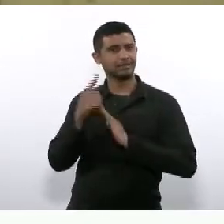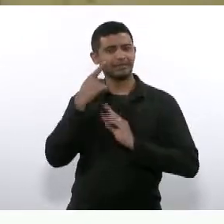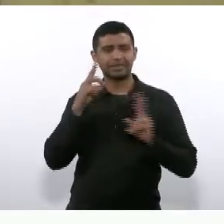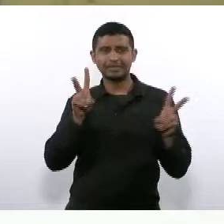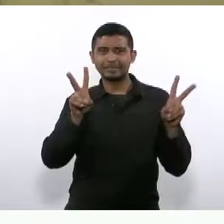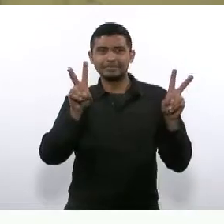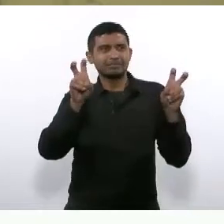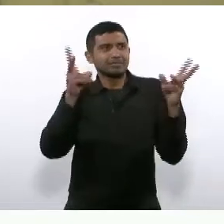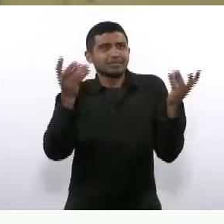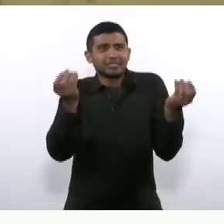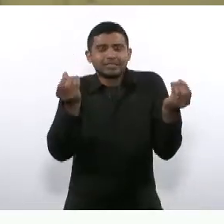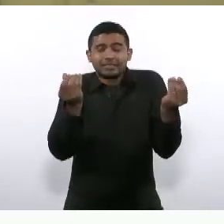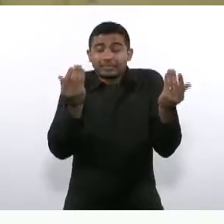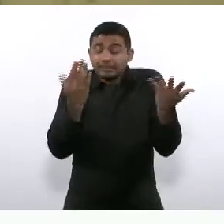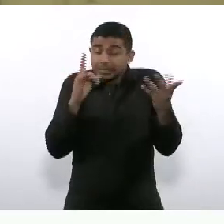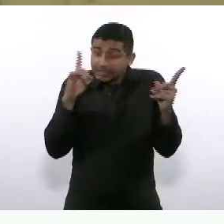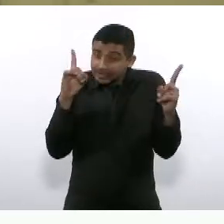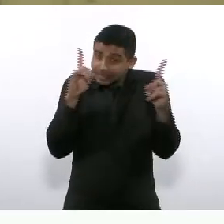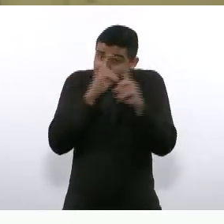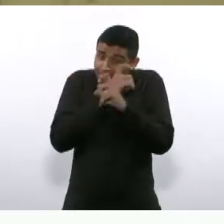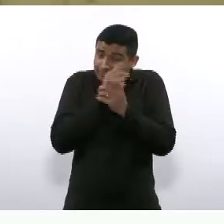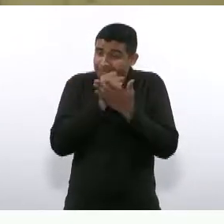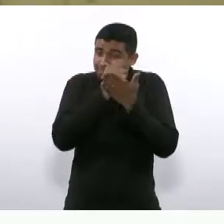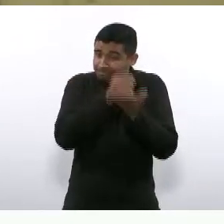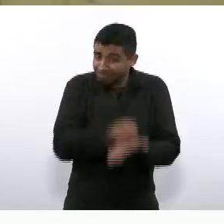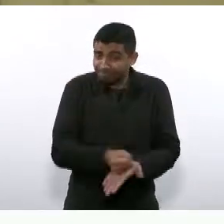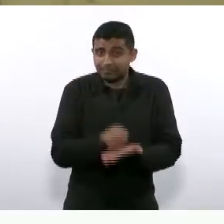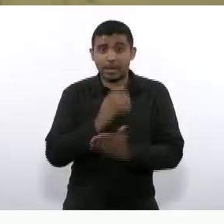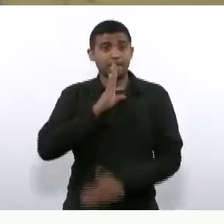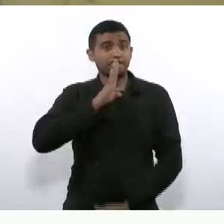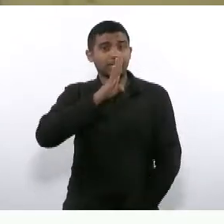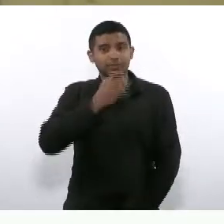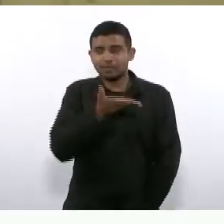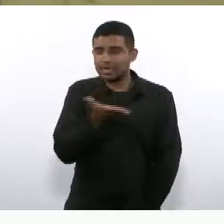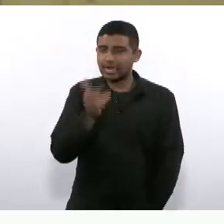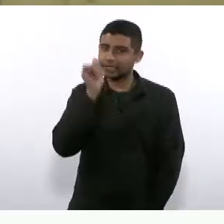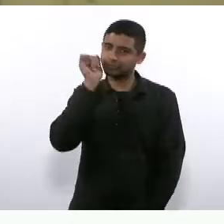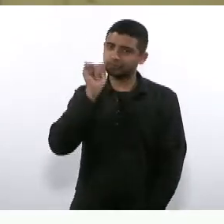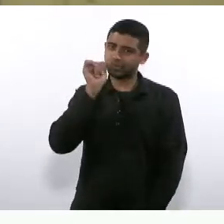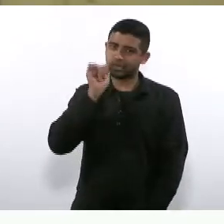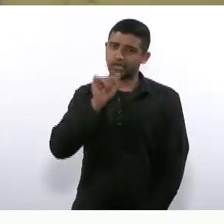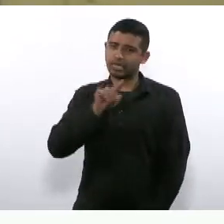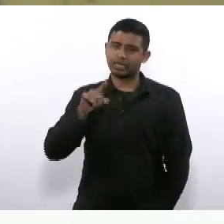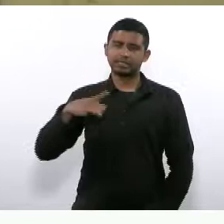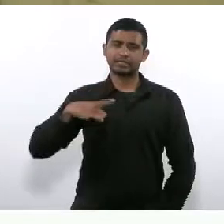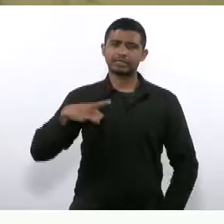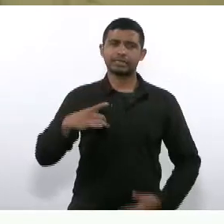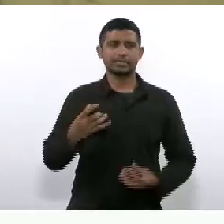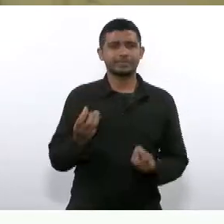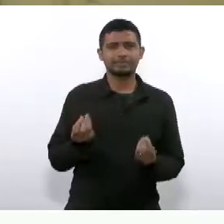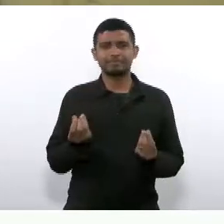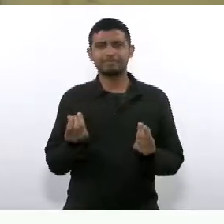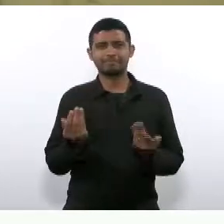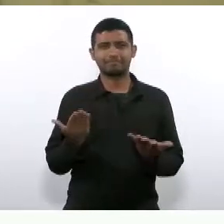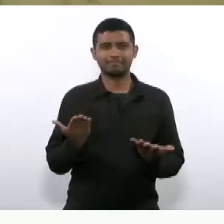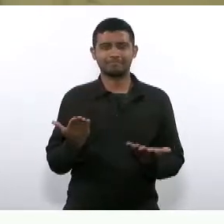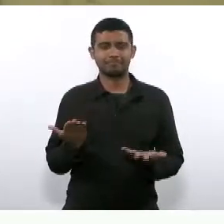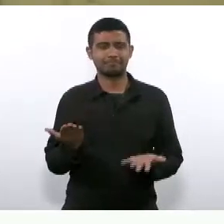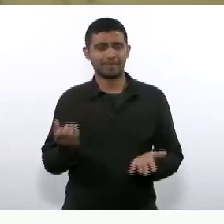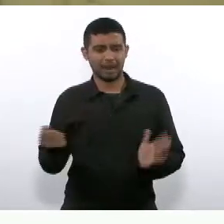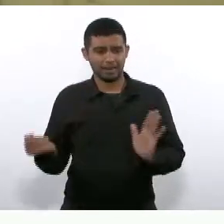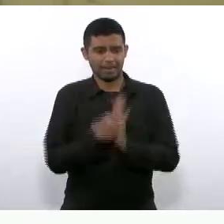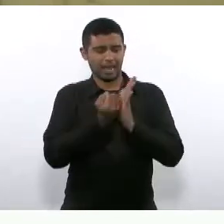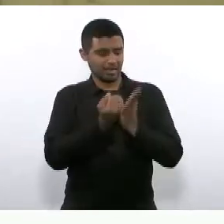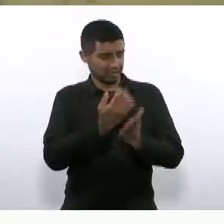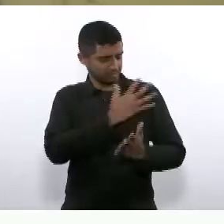tão espinhoso, duro, principalmente para mulheres que têm, né, a marca que eu carrego na